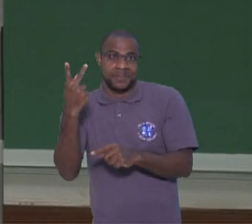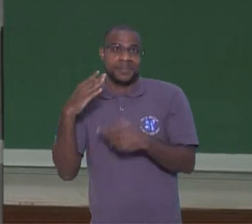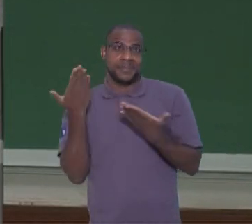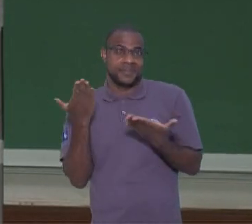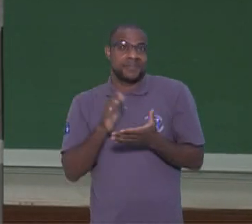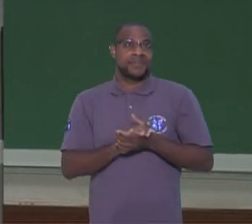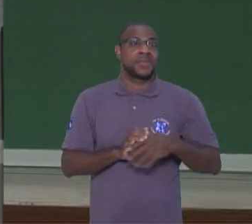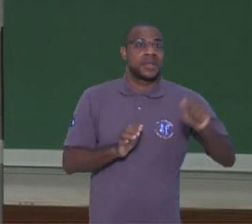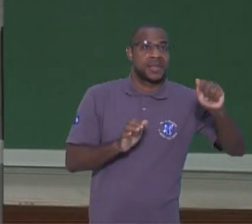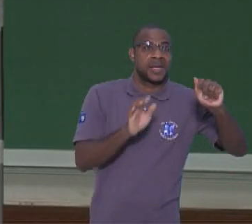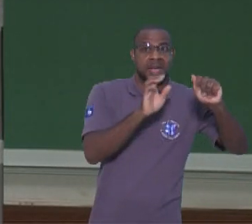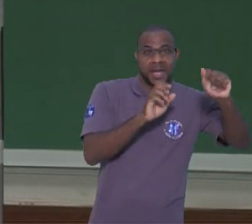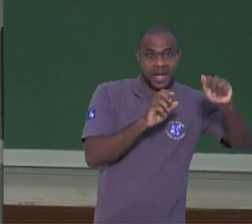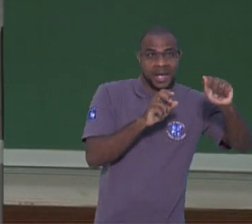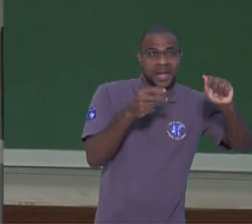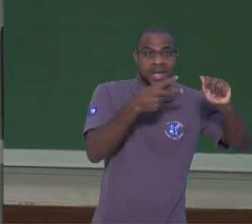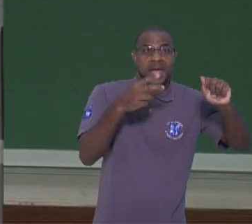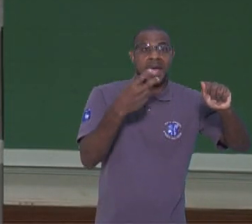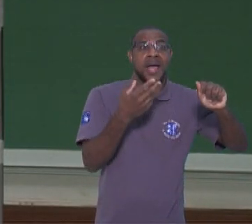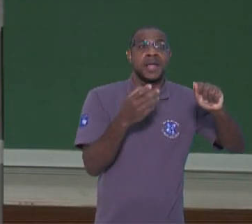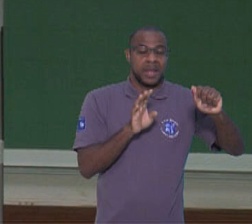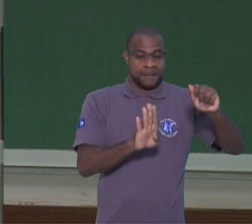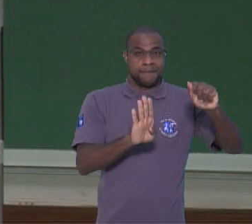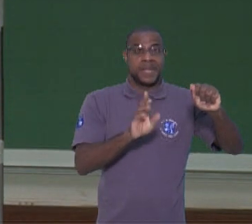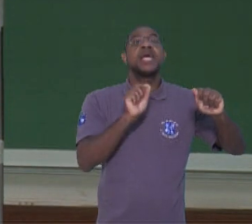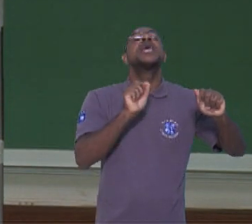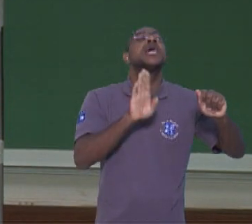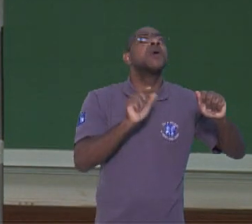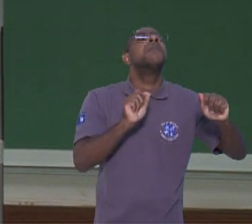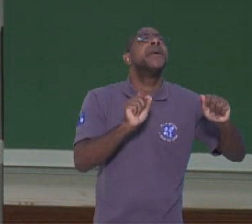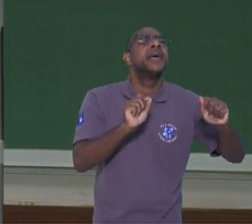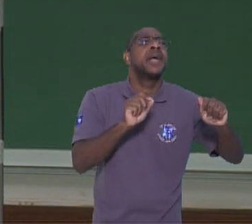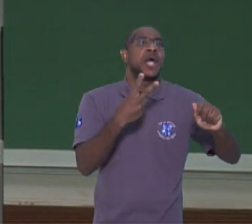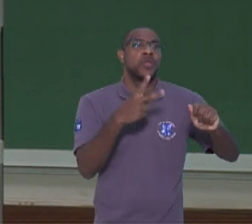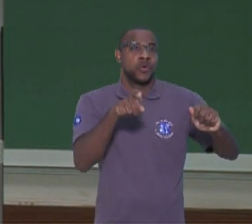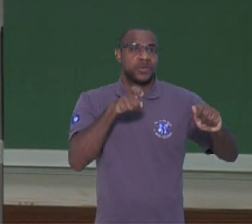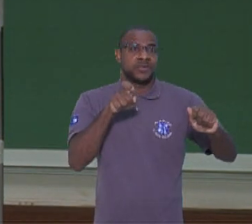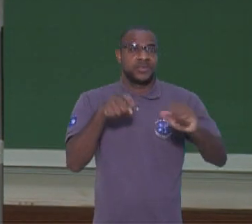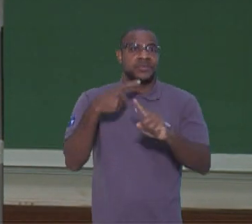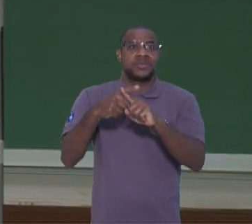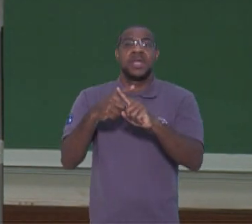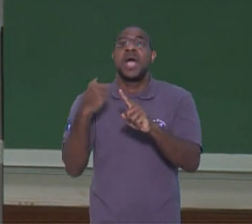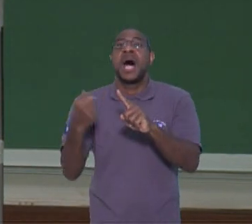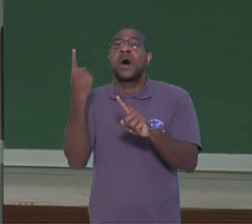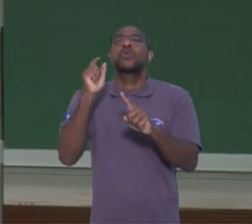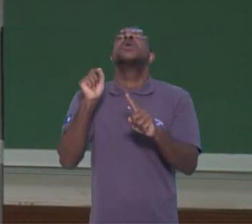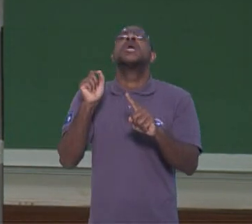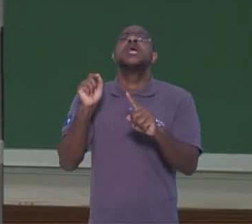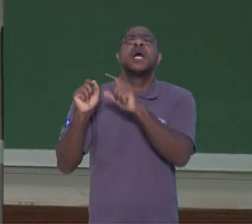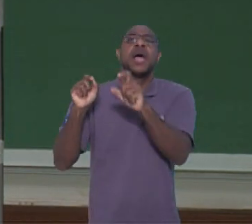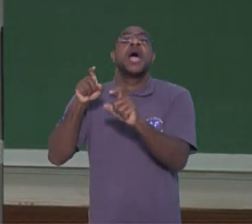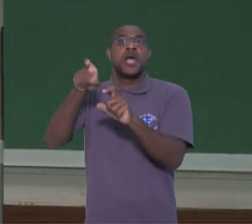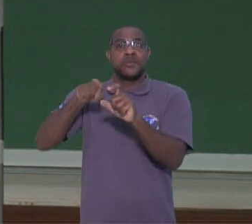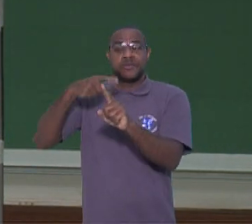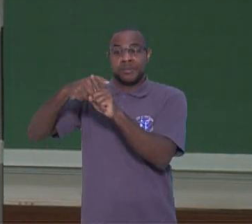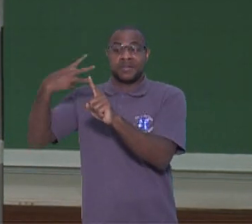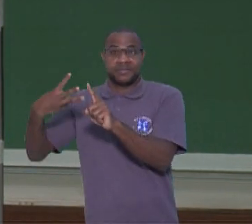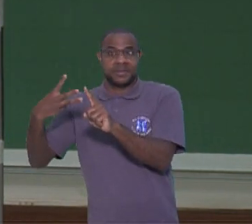A área ali, no caso, a base é 2x e a altura é x mais 3. Então, o que devemos fazer?